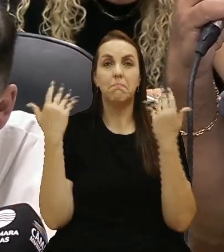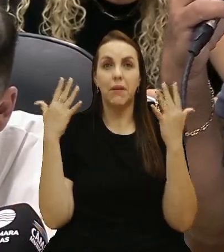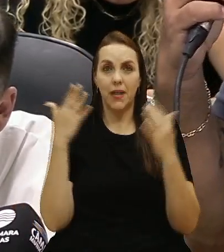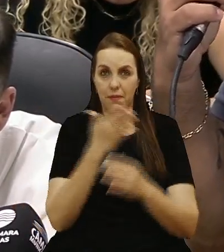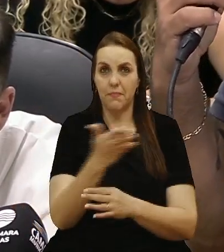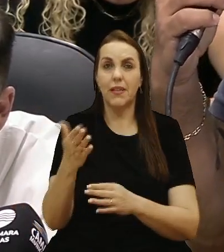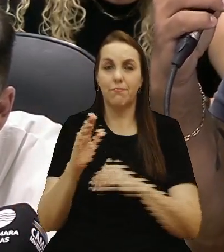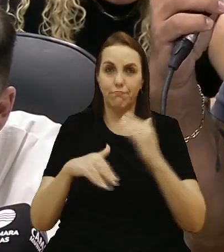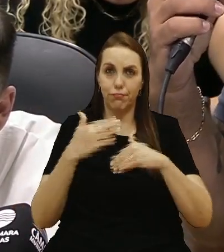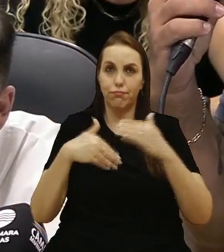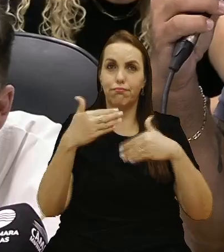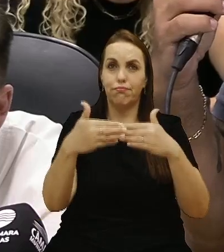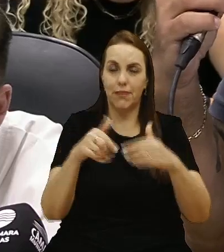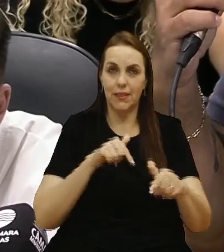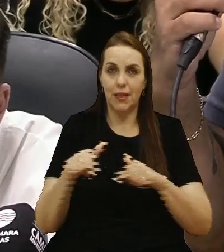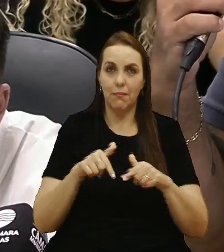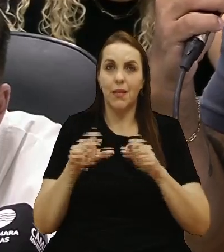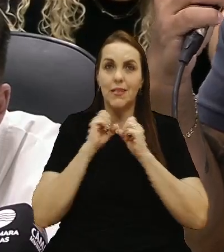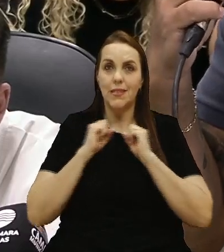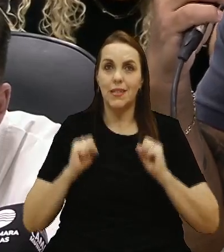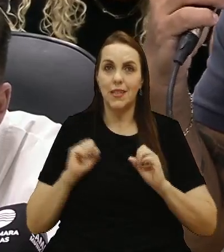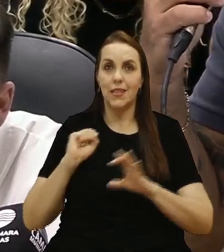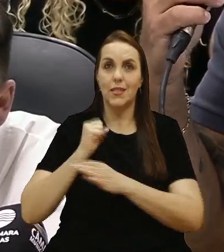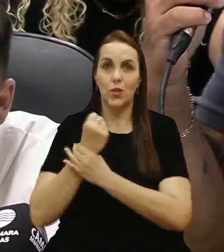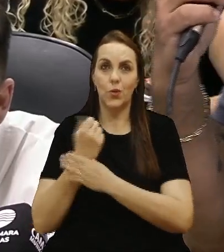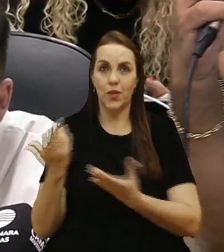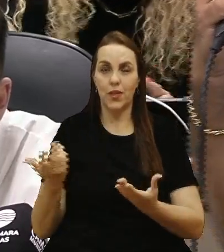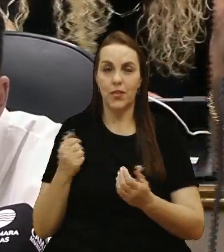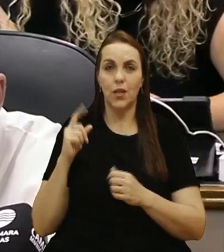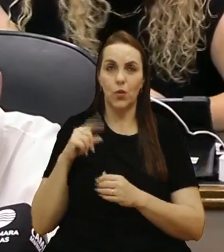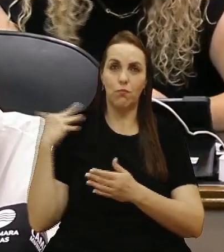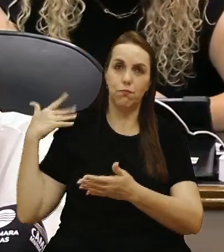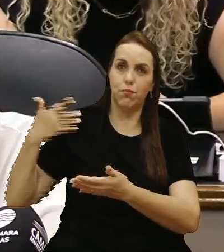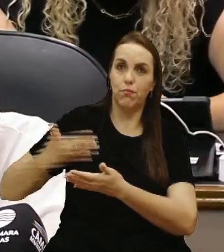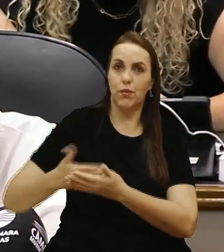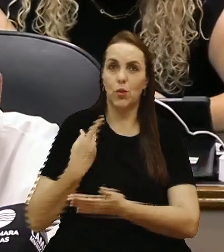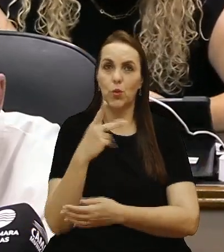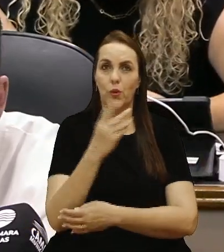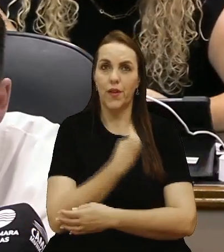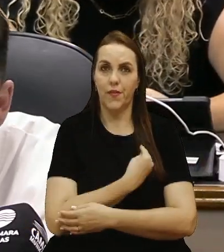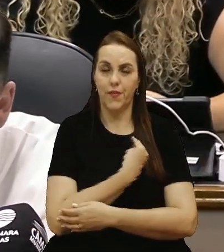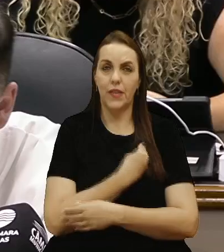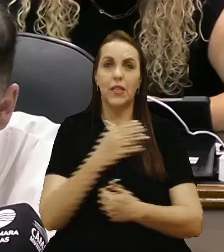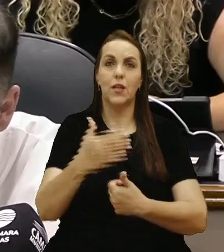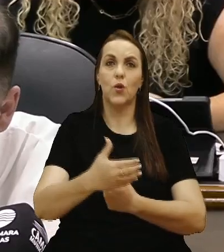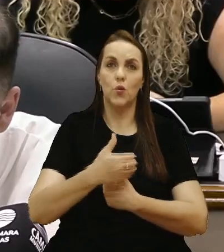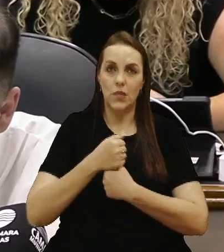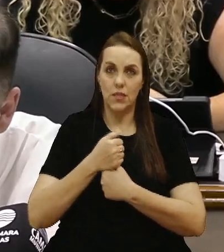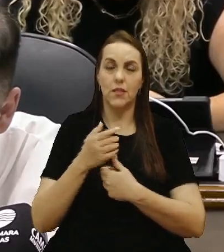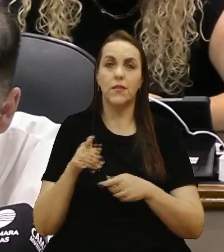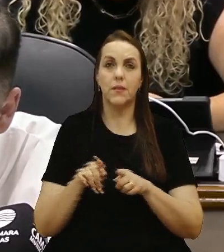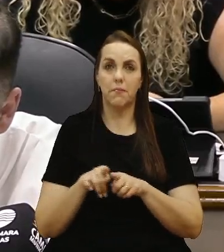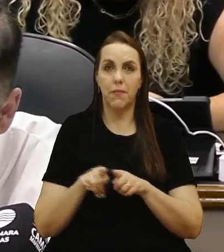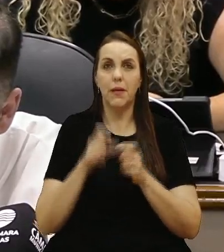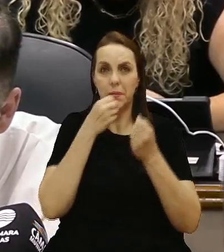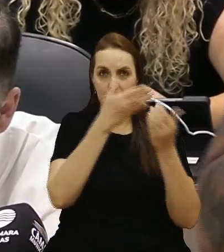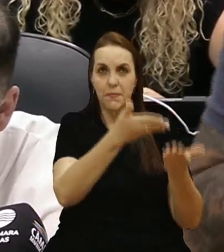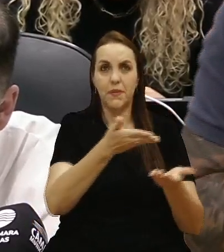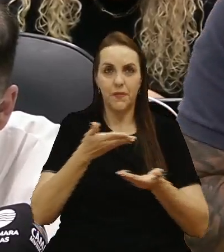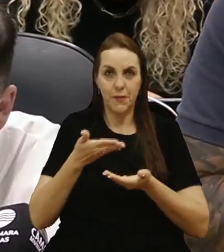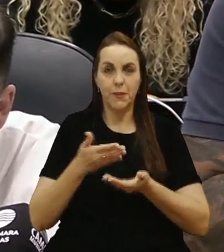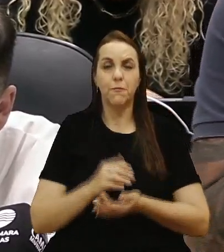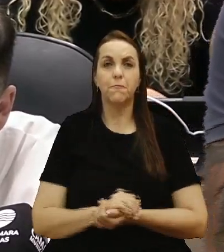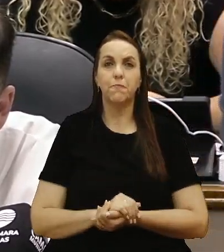que está desenvolvendo junto à Secretaria de Segurança e pela tua trajetória de vida aí. Né, o Conselho Tutelar, também muito bem-vindo.